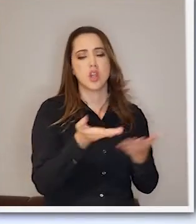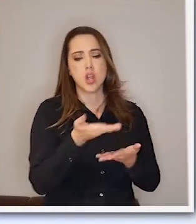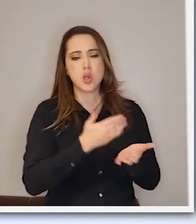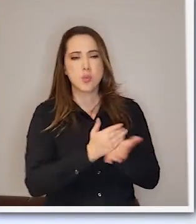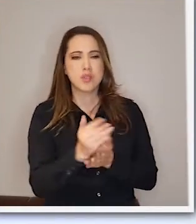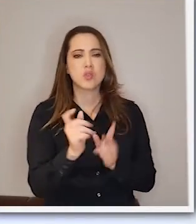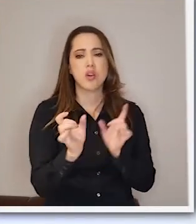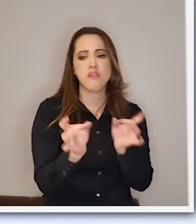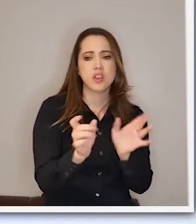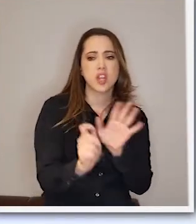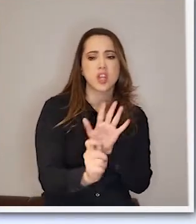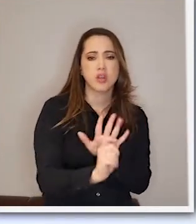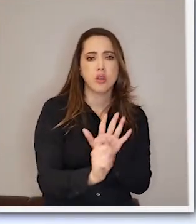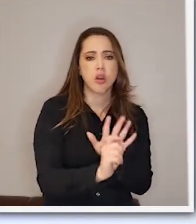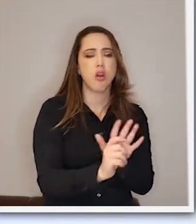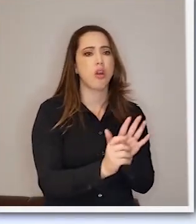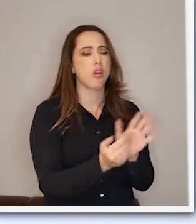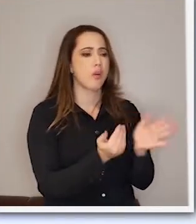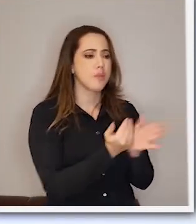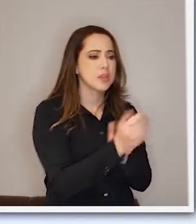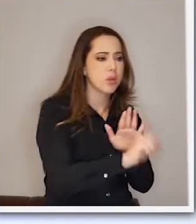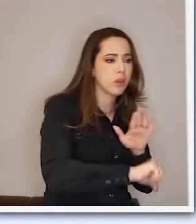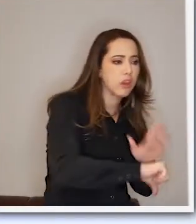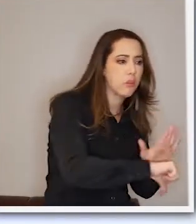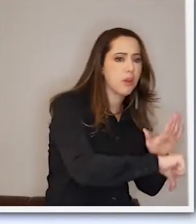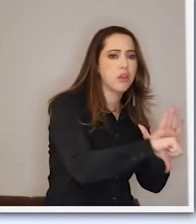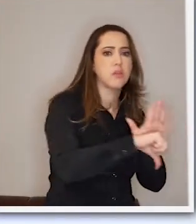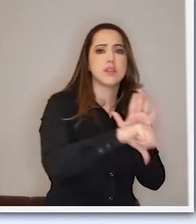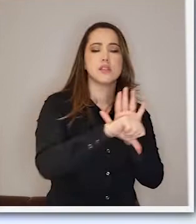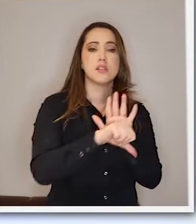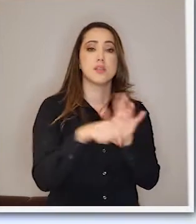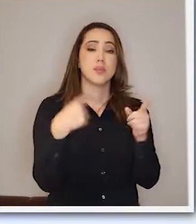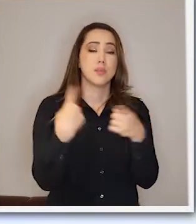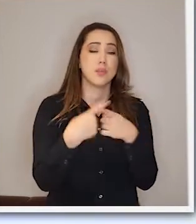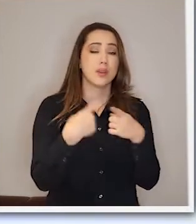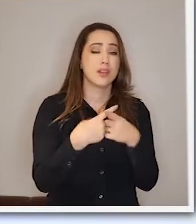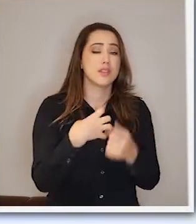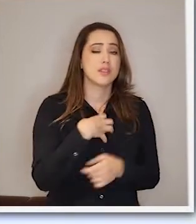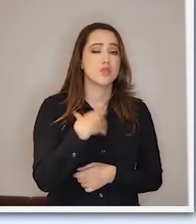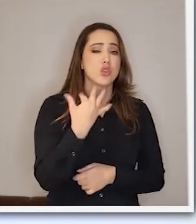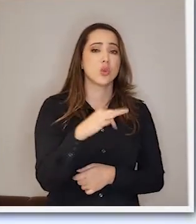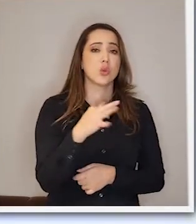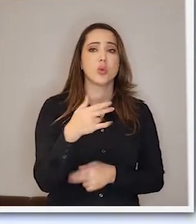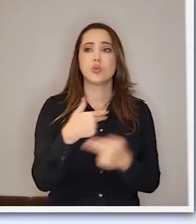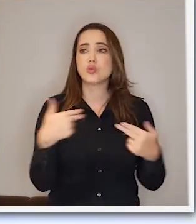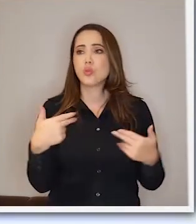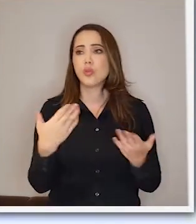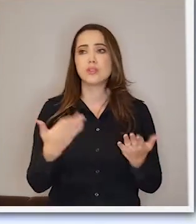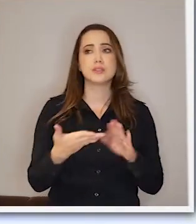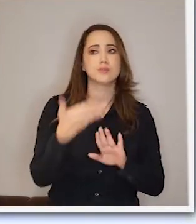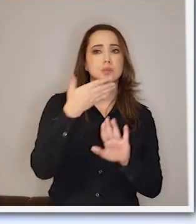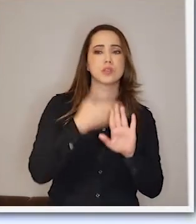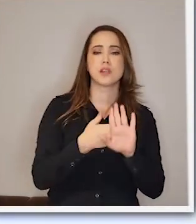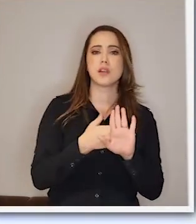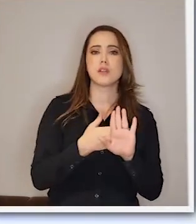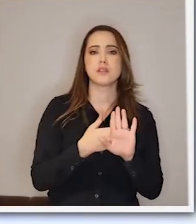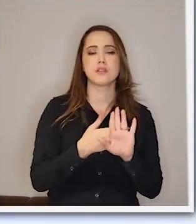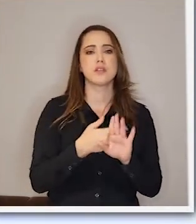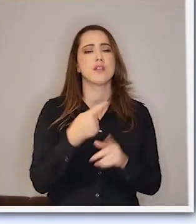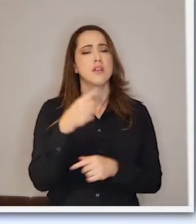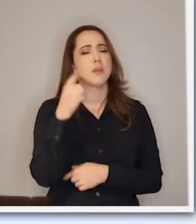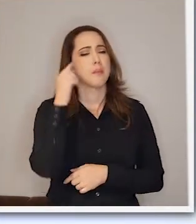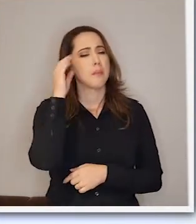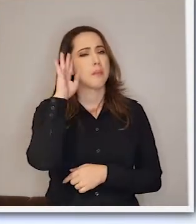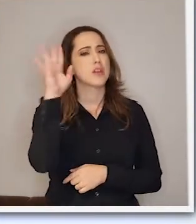com tráfico de drogas, com a criminalidade, foi para compensar alguma dor. Imagina, a dor